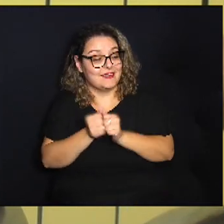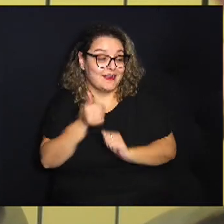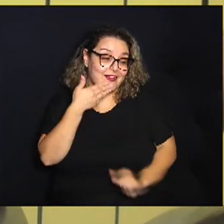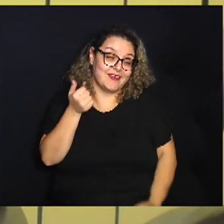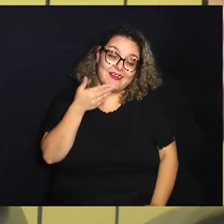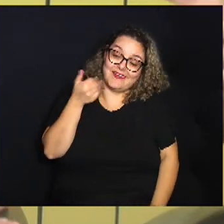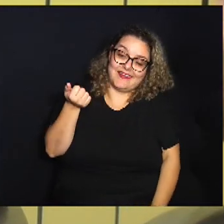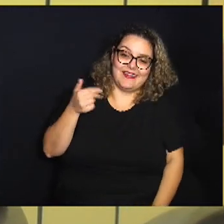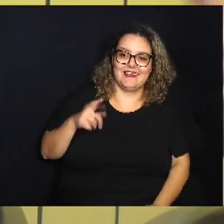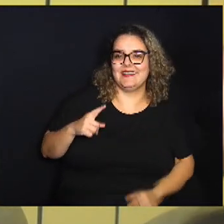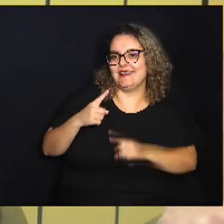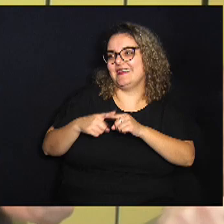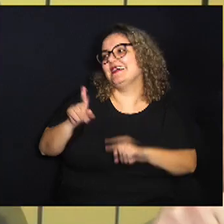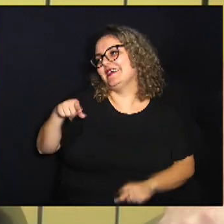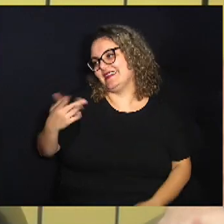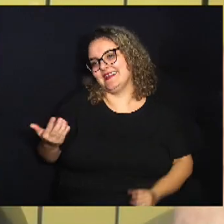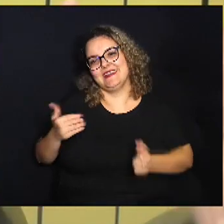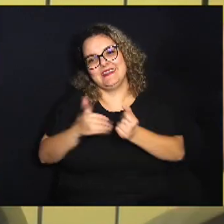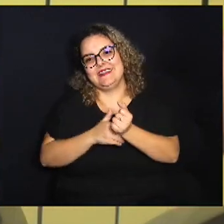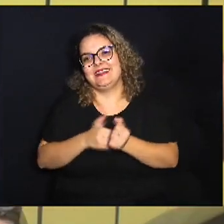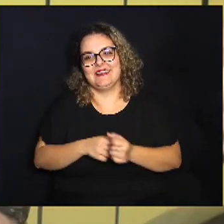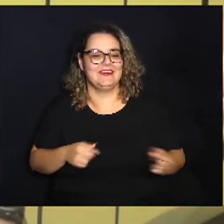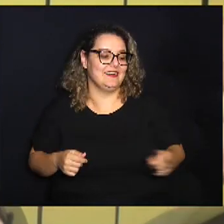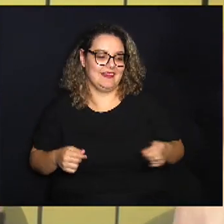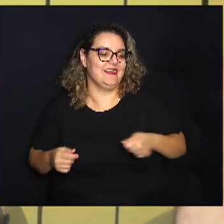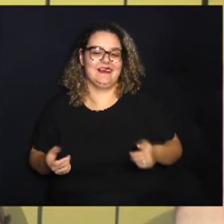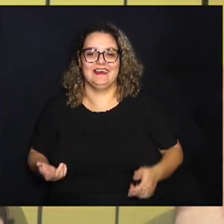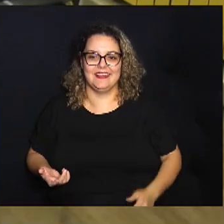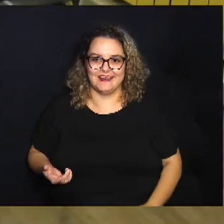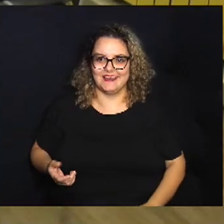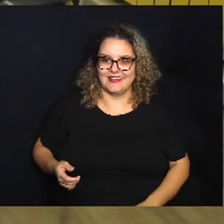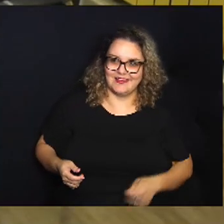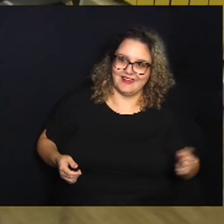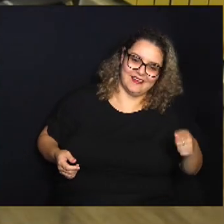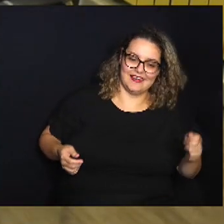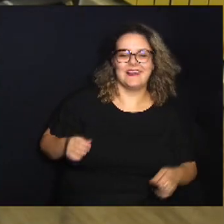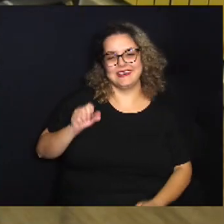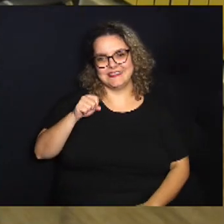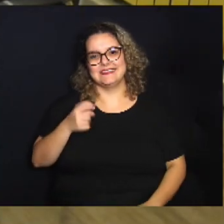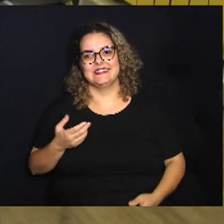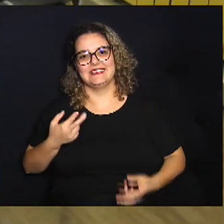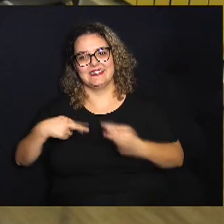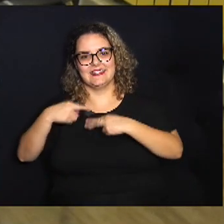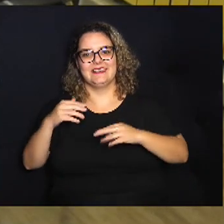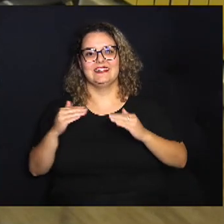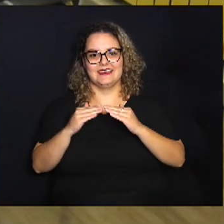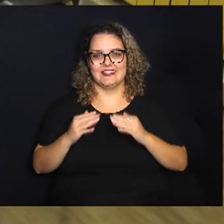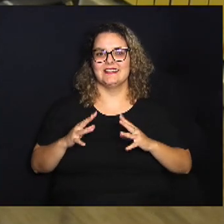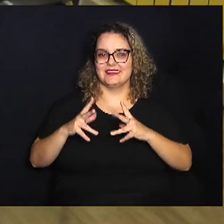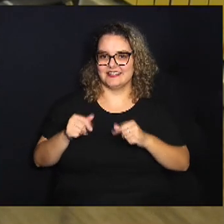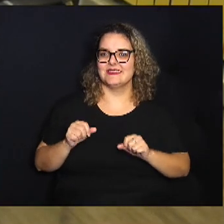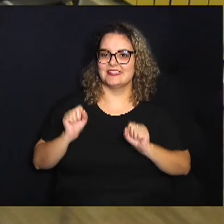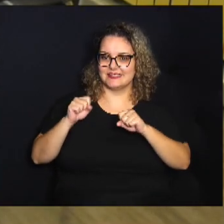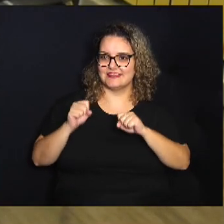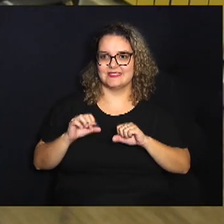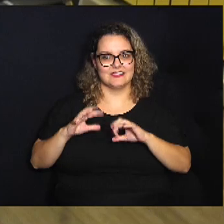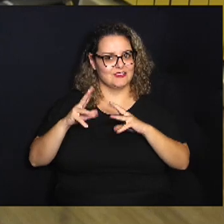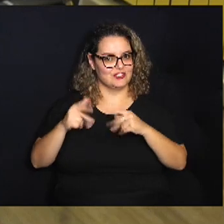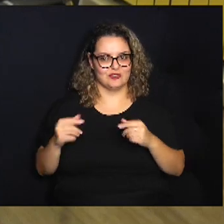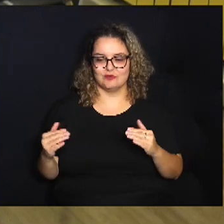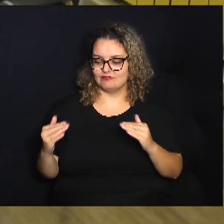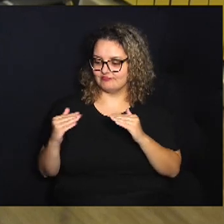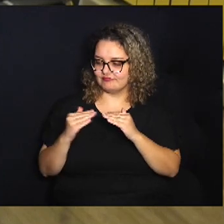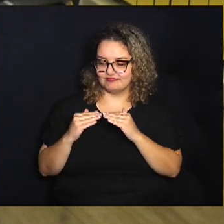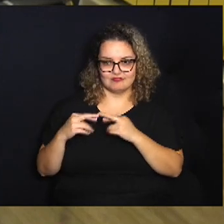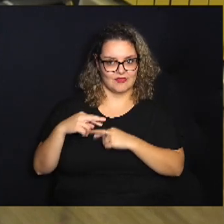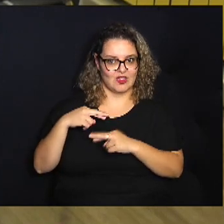Nas palavras-chave, né? Ou só vai puxando. Sim, não, vem. O entrosamento faz diferença, né? Total, assim.